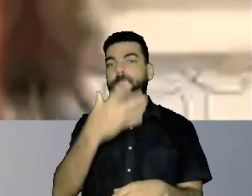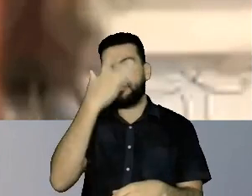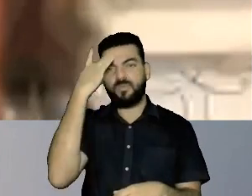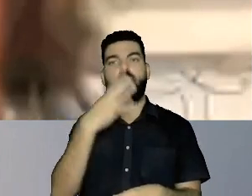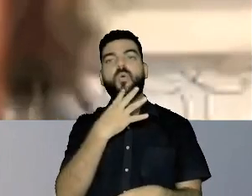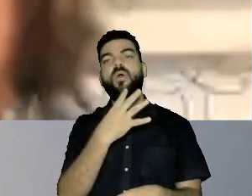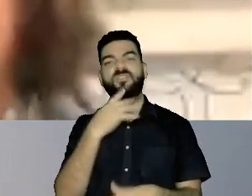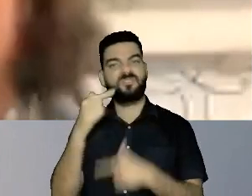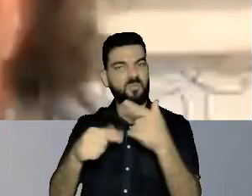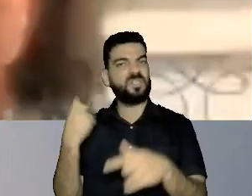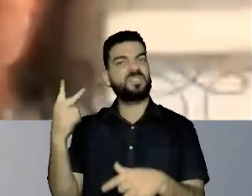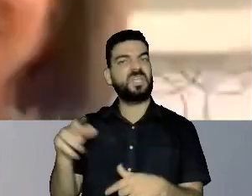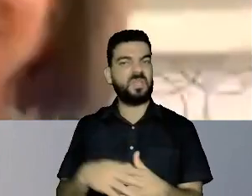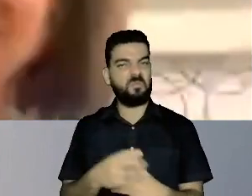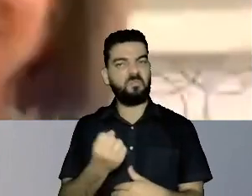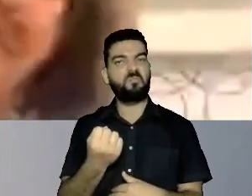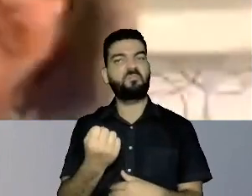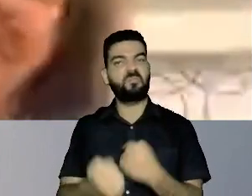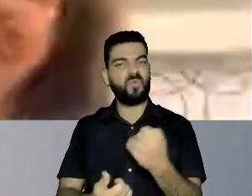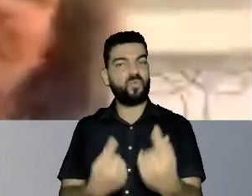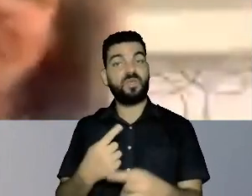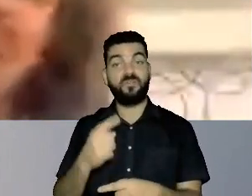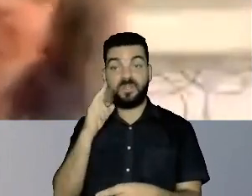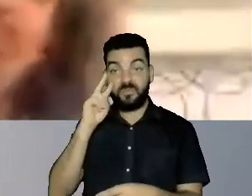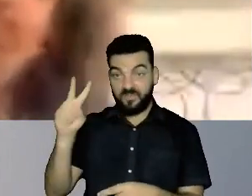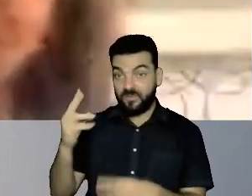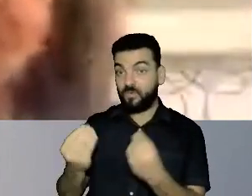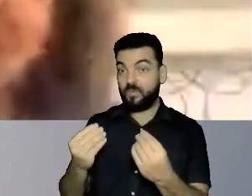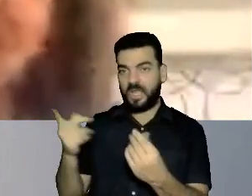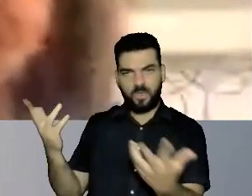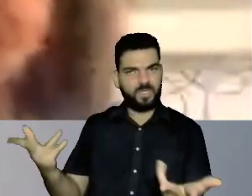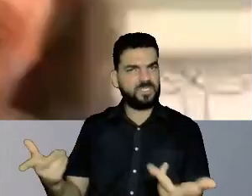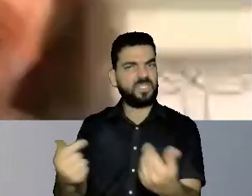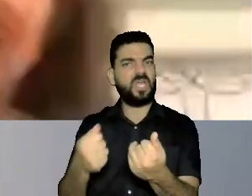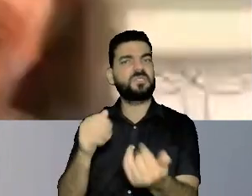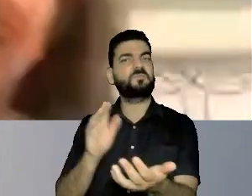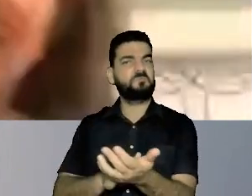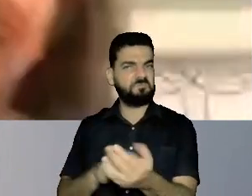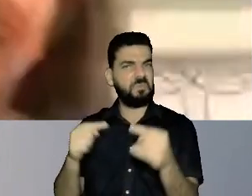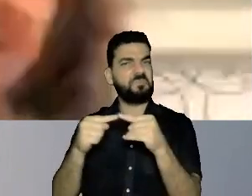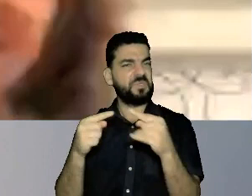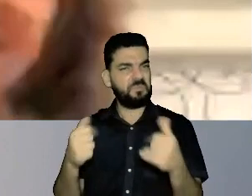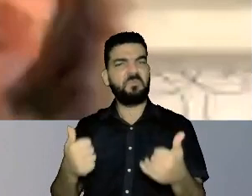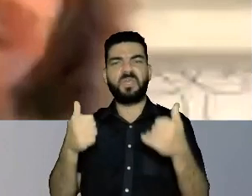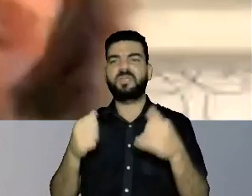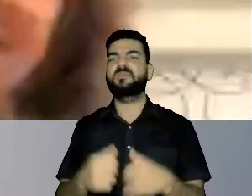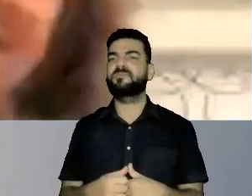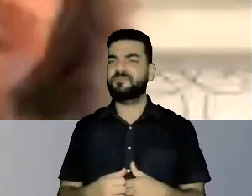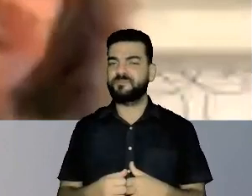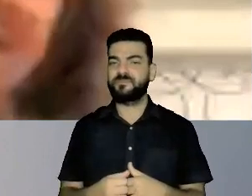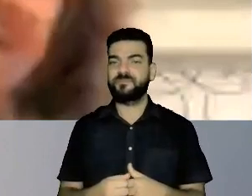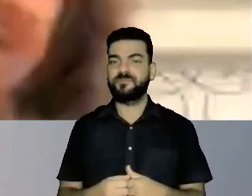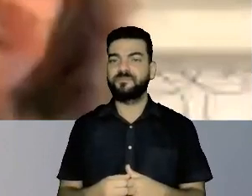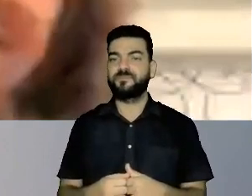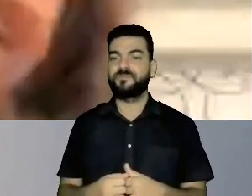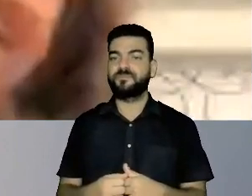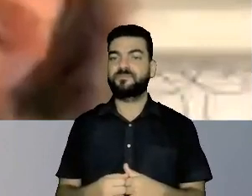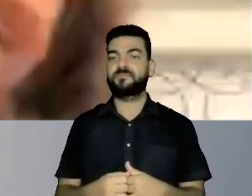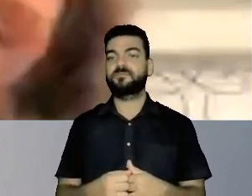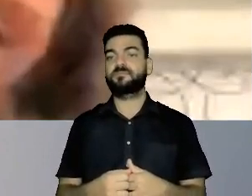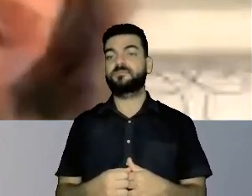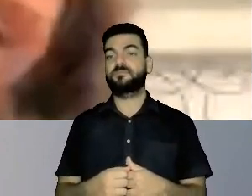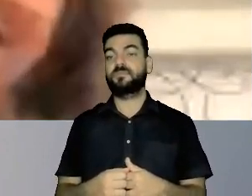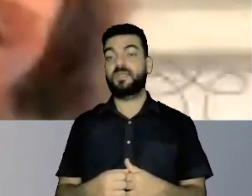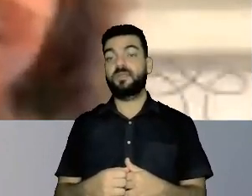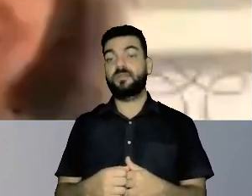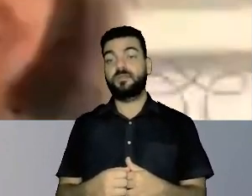uma guilda importantíssima. Poucas pessoas sabem e conhecem o trabalho dela, e se a gente olha o trabalho dela, ela não perde de